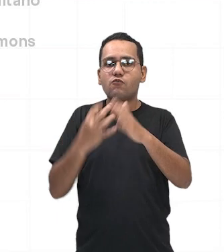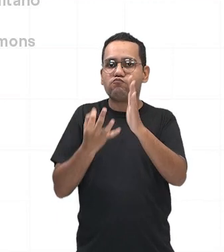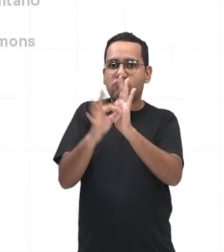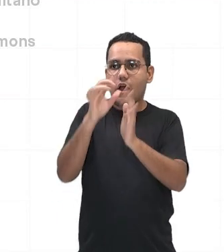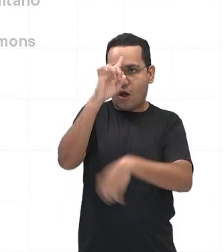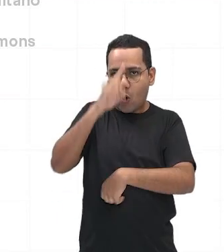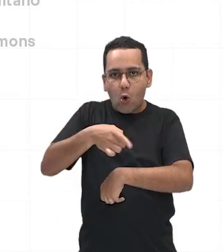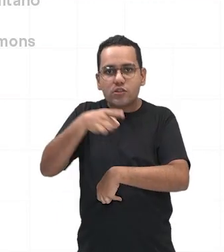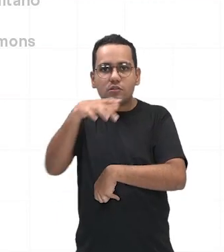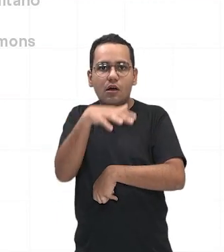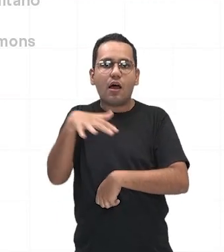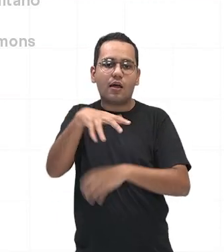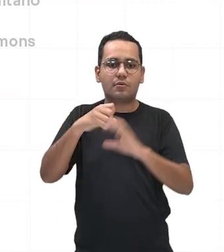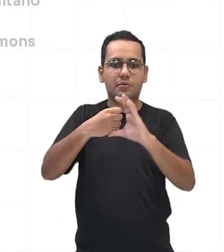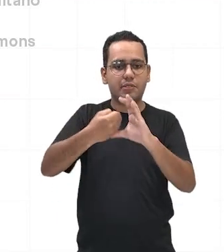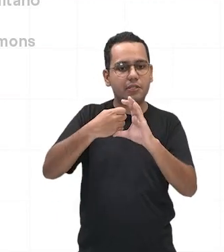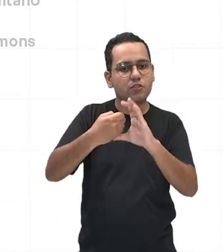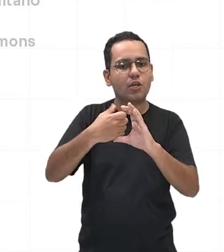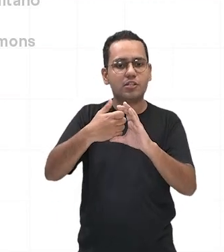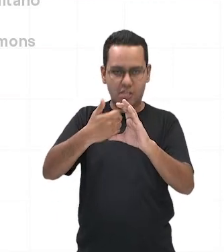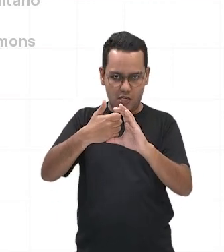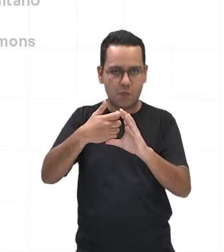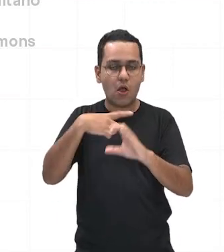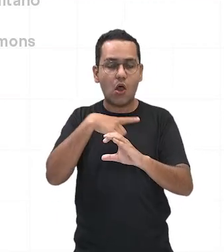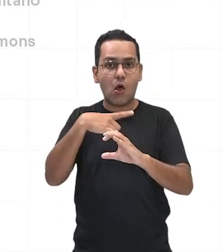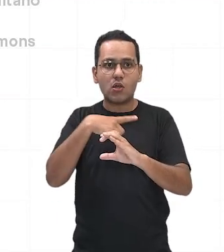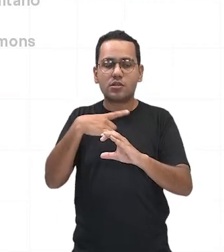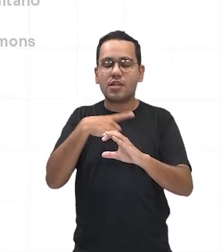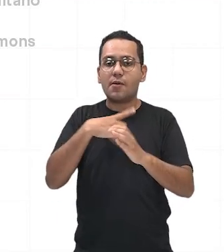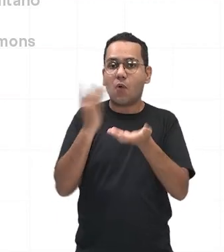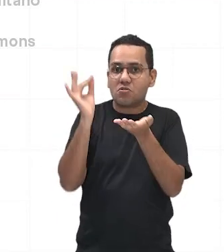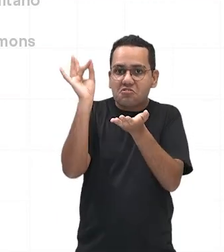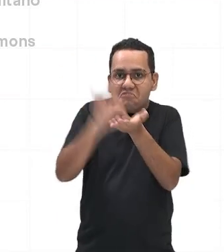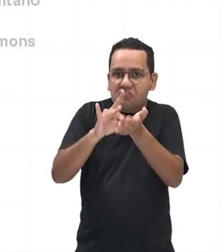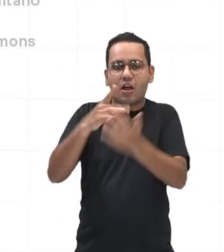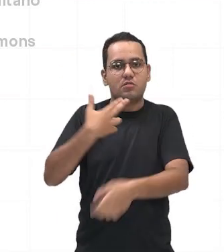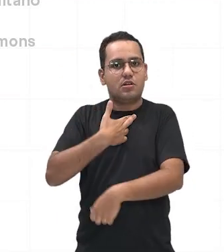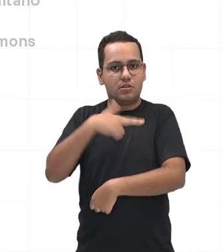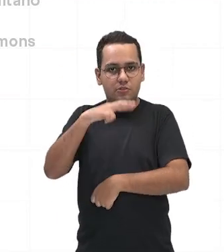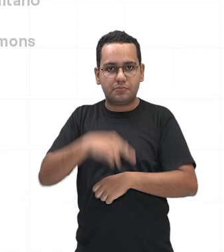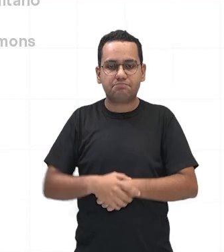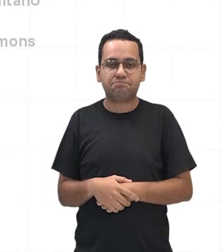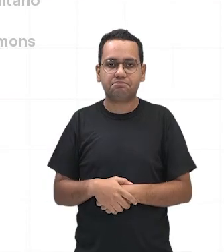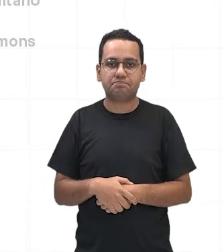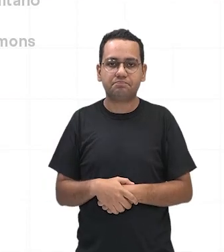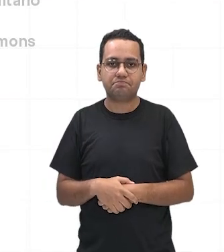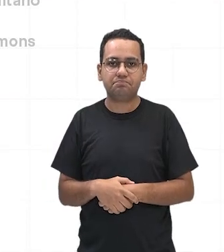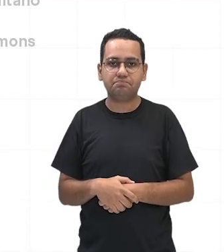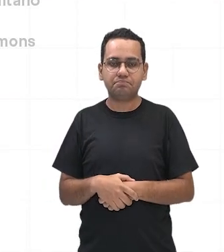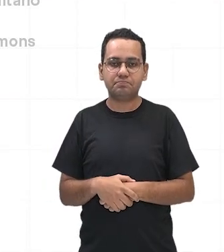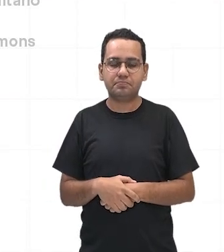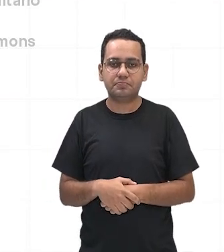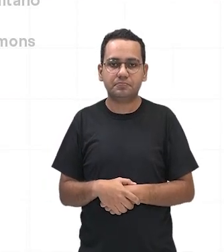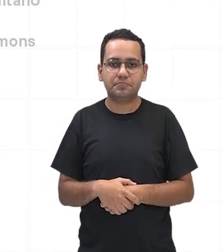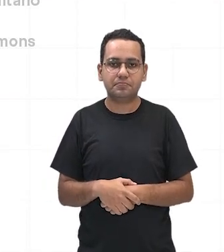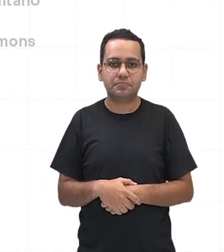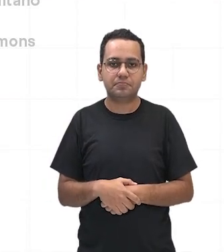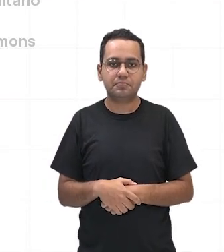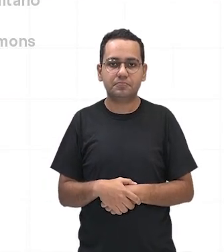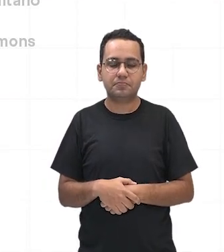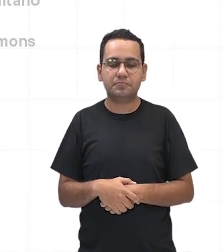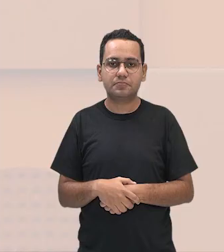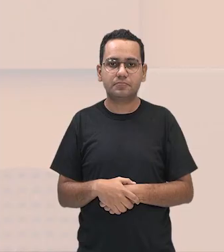oficial, então, do Império, tá? Então, essa igreja, ela vai ser o quê? Vai se transformar, então, na